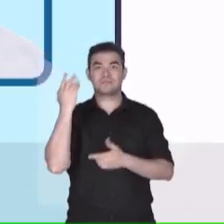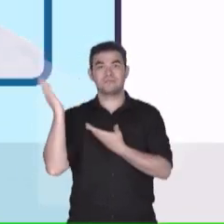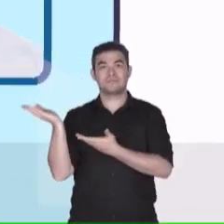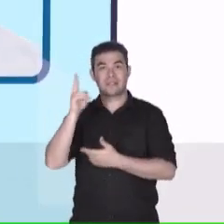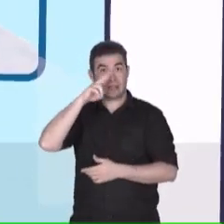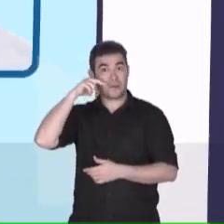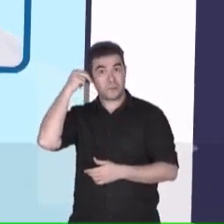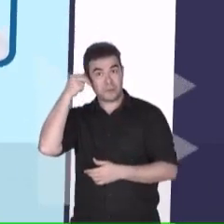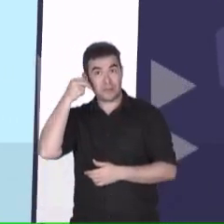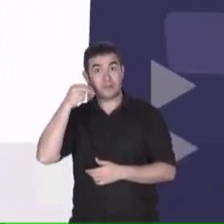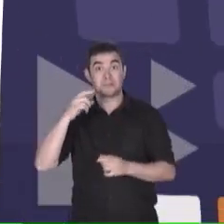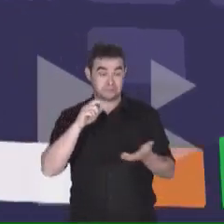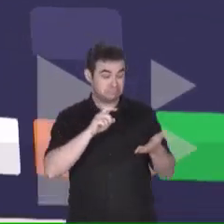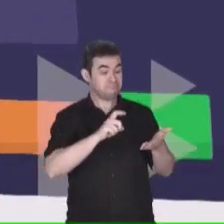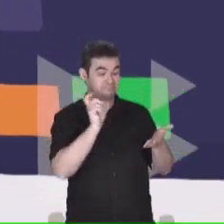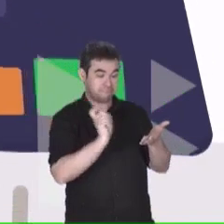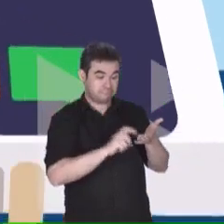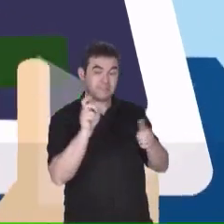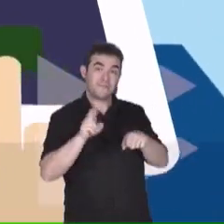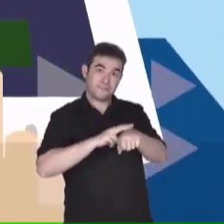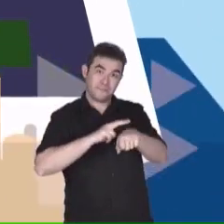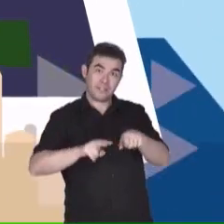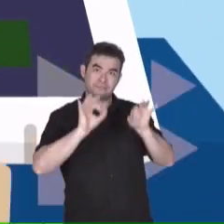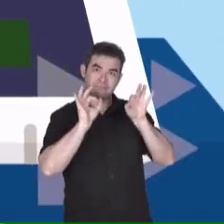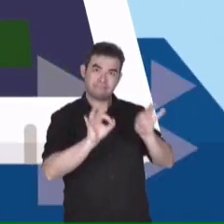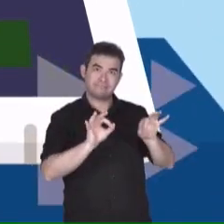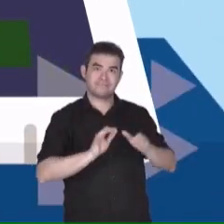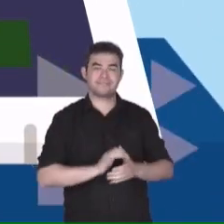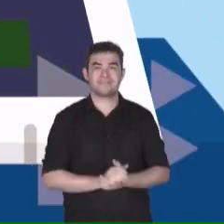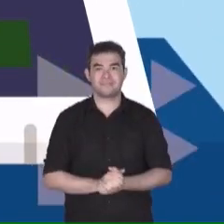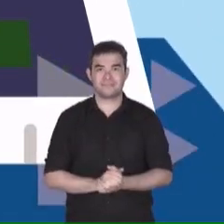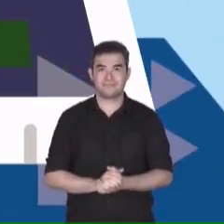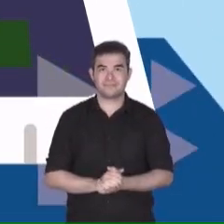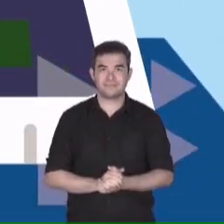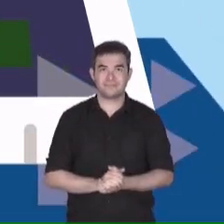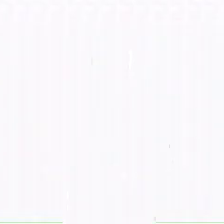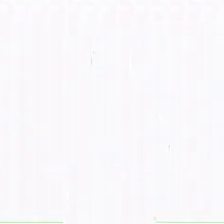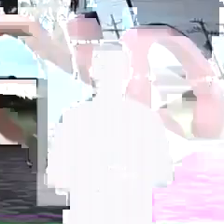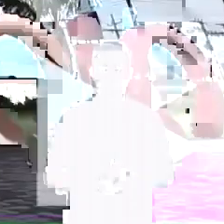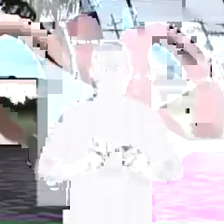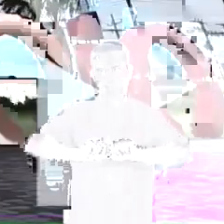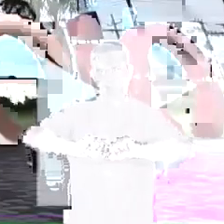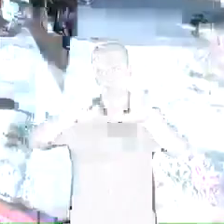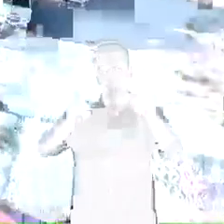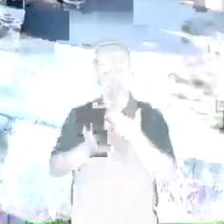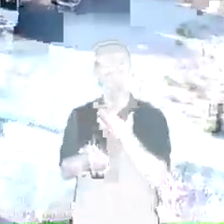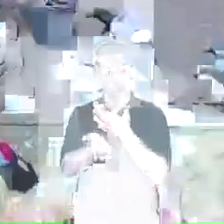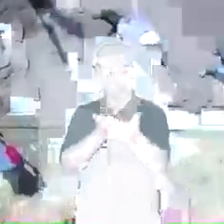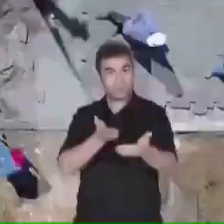Naomi. E depois disso, é só apertar o verde e confirmar.